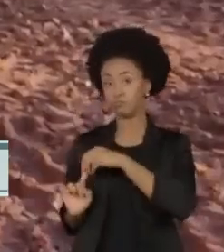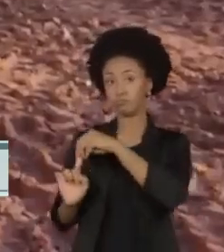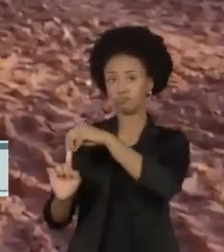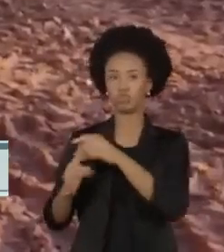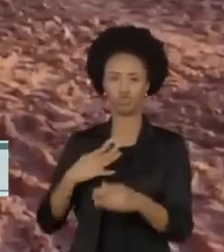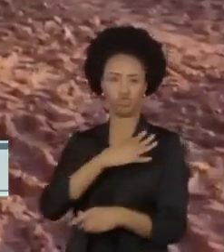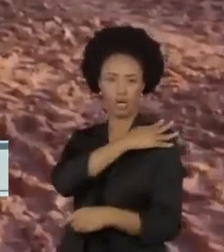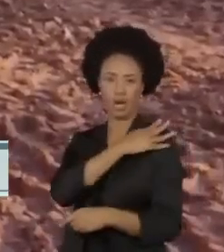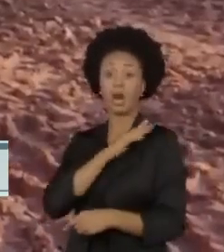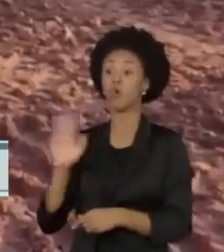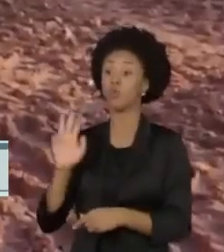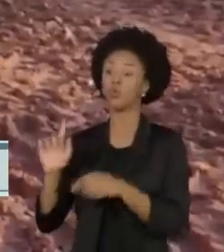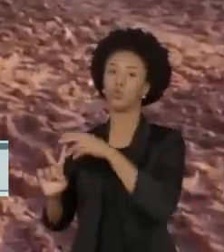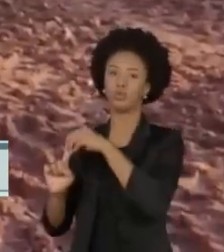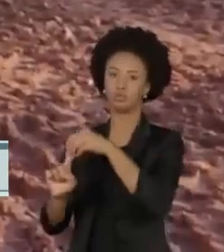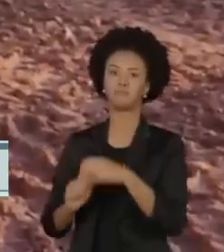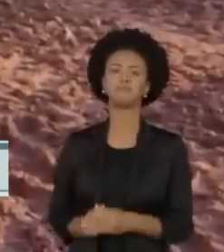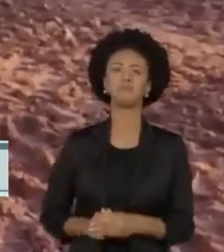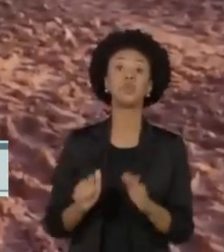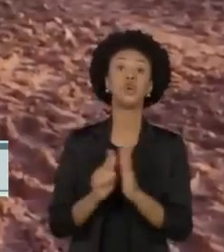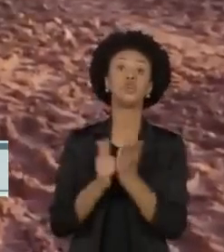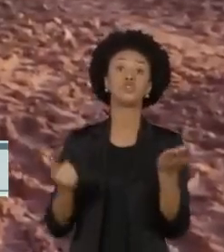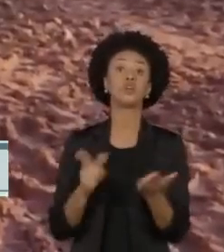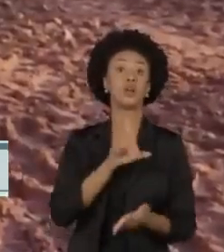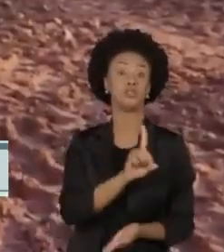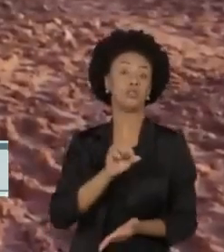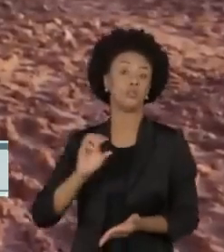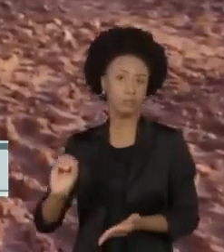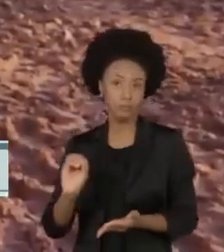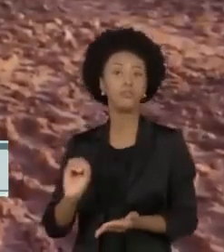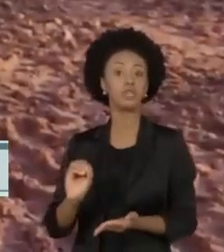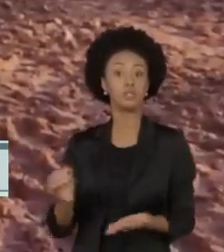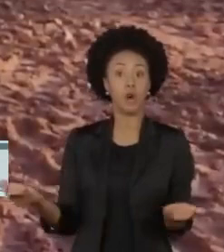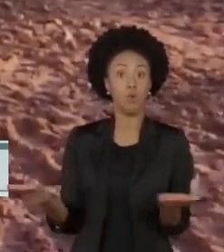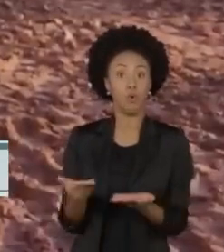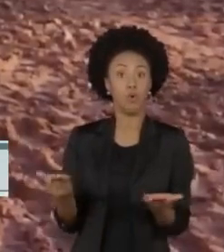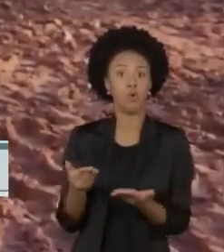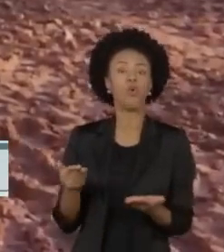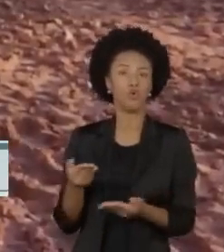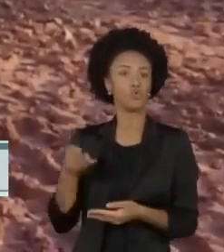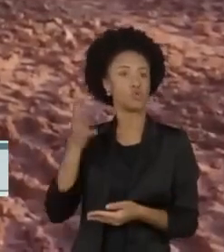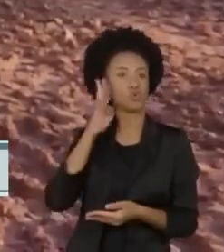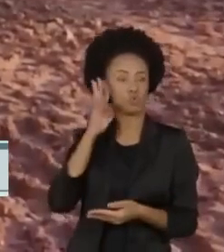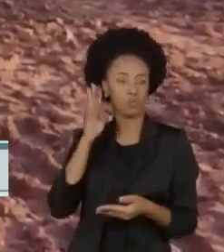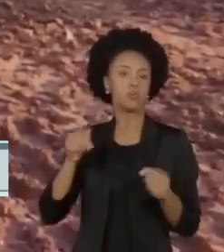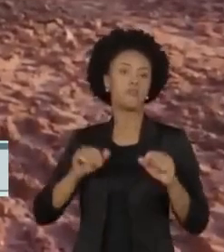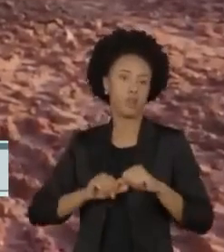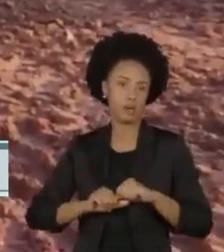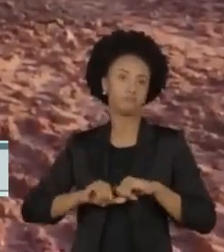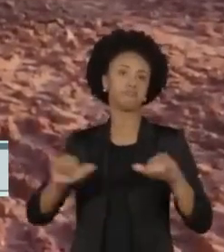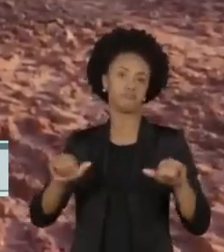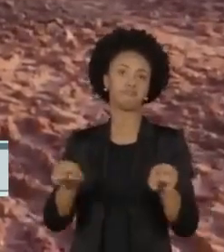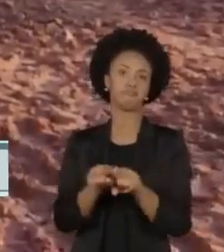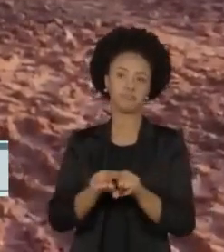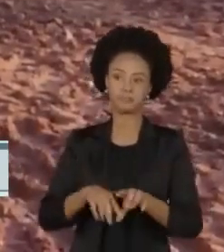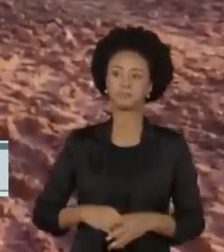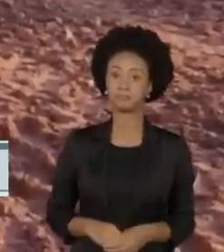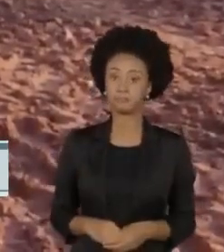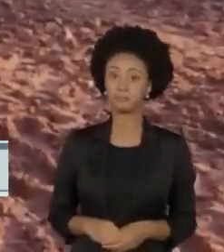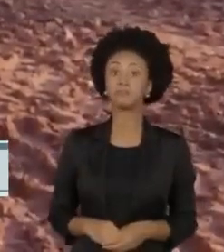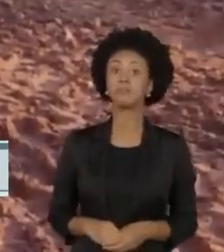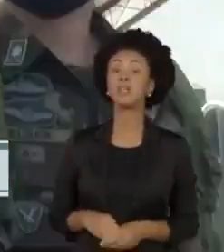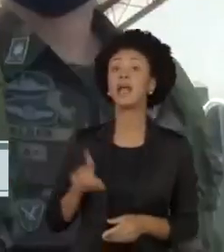A nomeação foi publicada no Diário Oficial desta quarta-feira. O general Júlio César de Arruda deixa a chefia do Departamento de